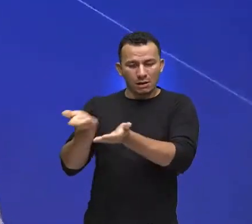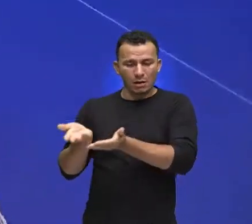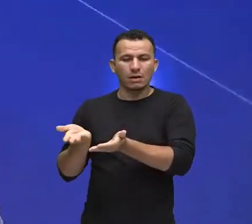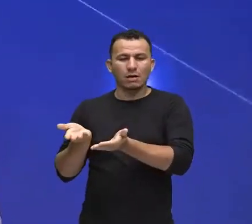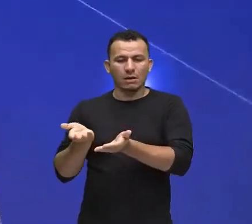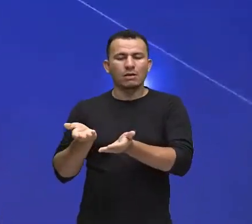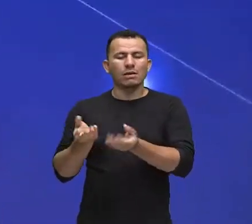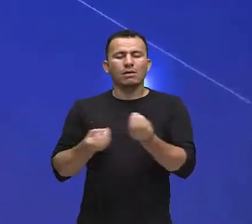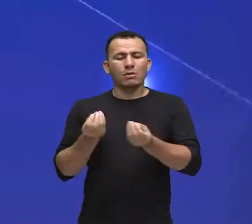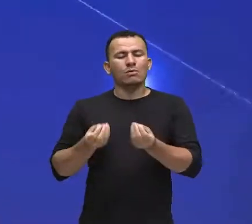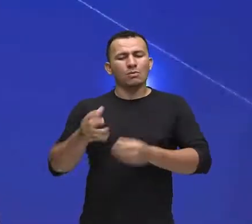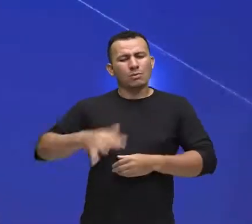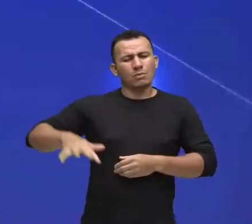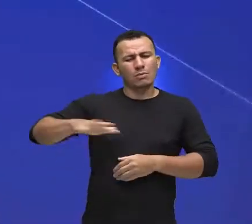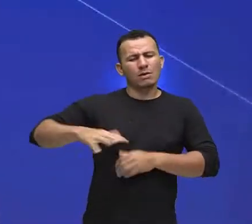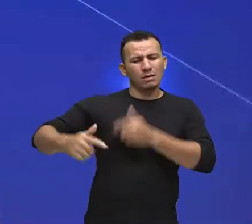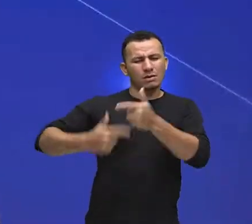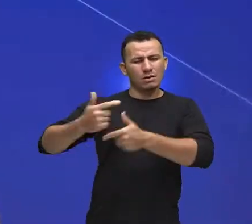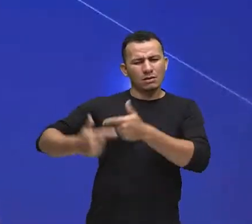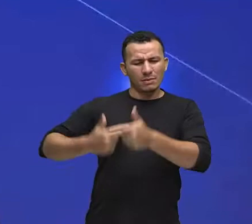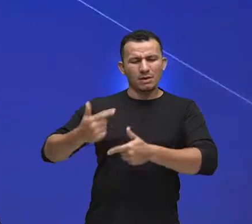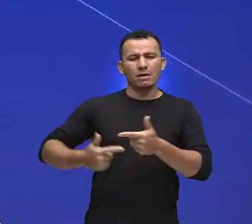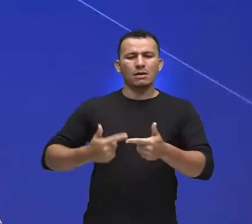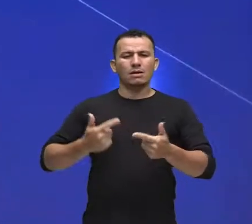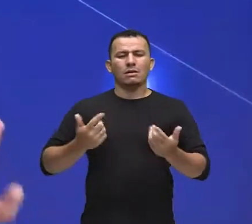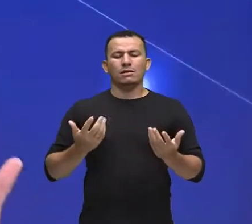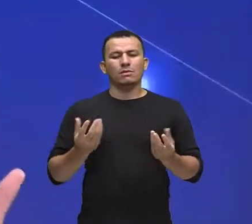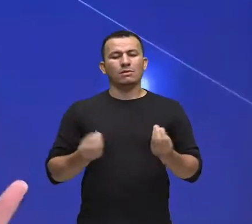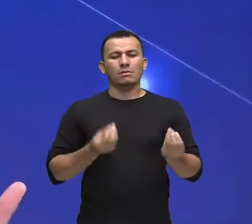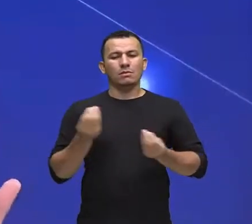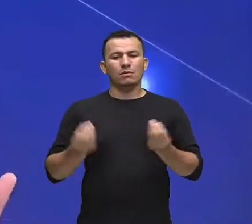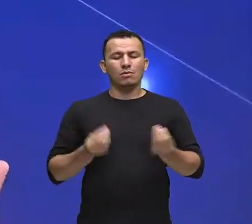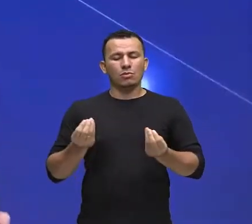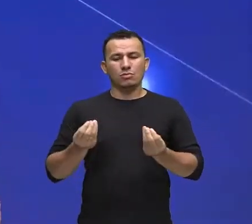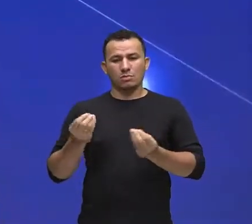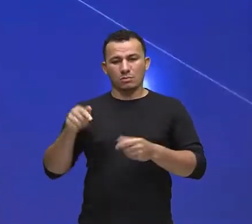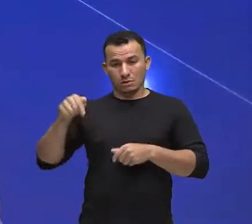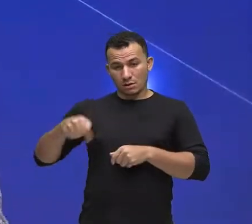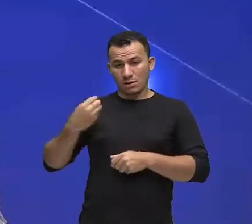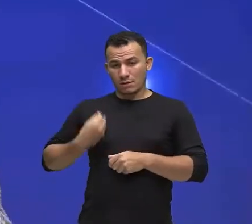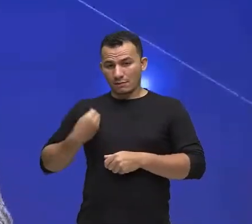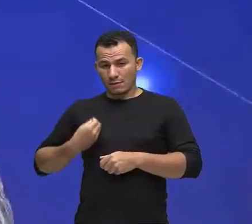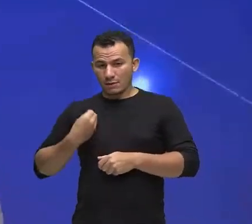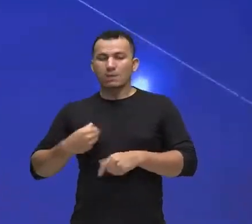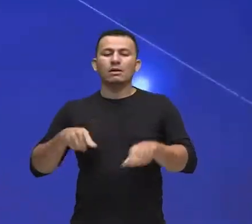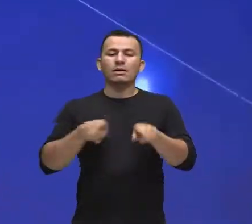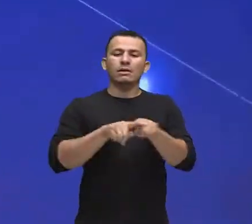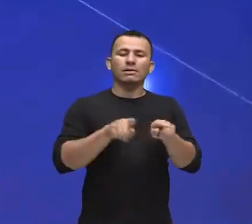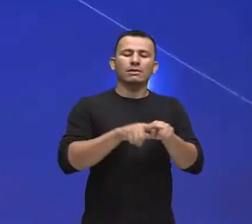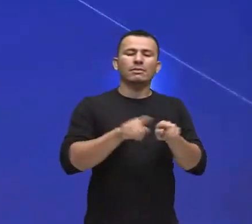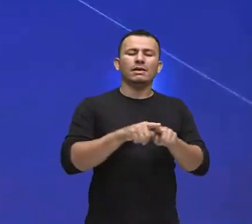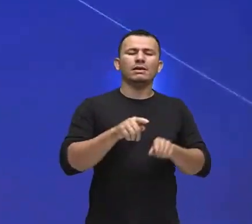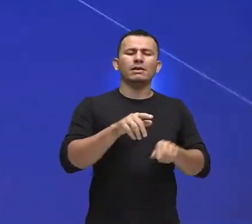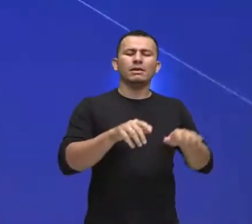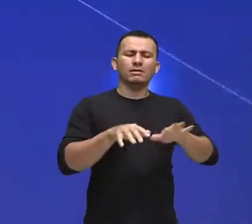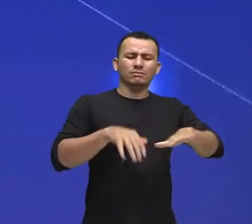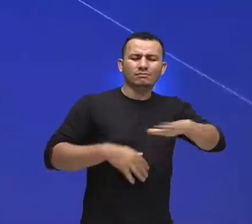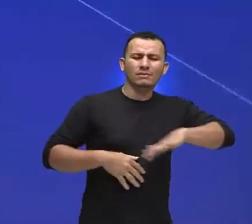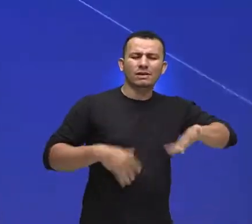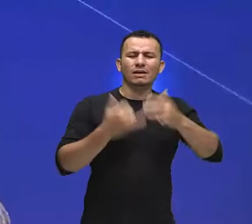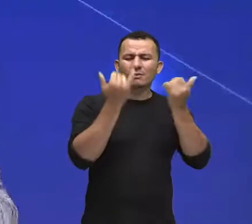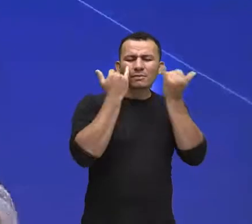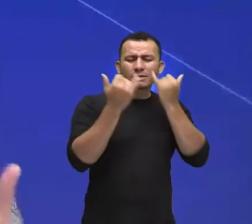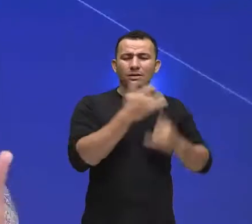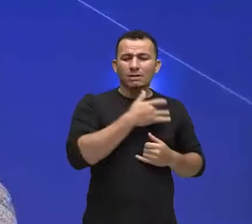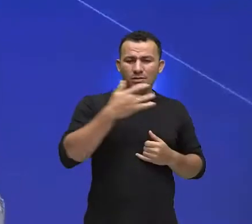gente tem, de como conciliar a nossa dinâmica de vida, mas também trazendo o aspecto da saúde, trazendo o